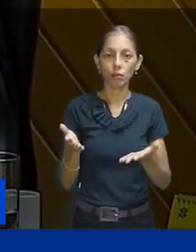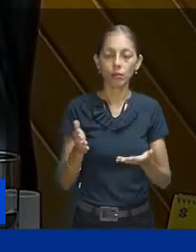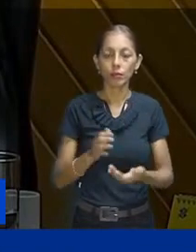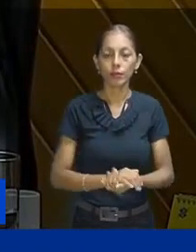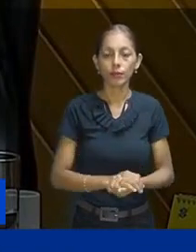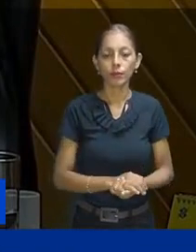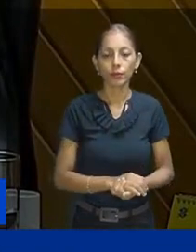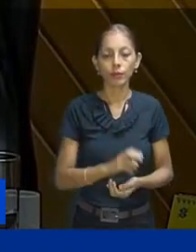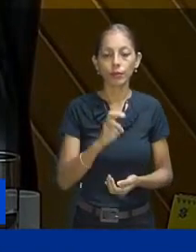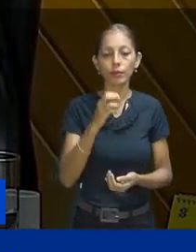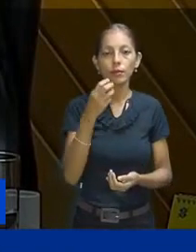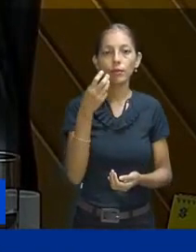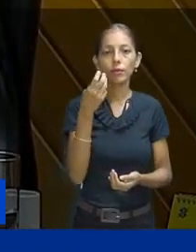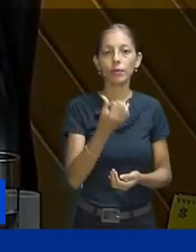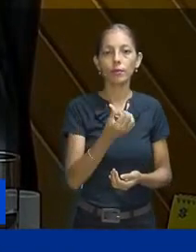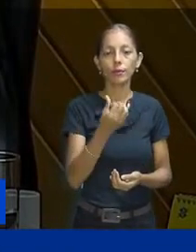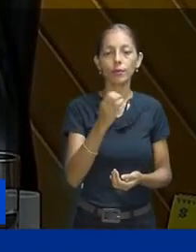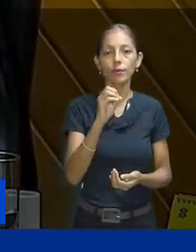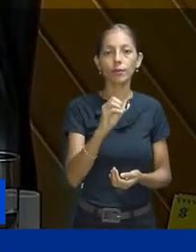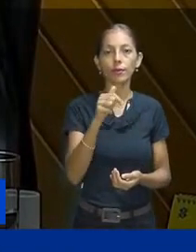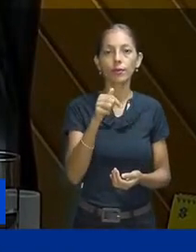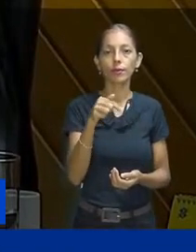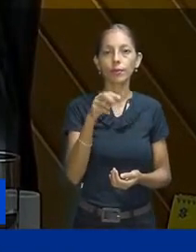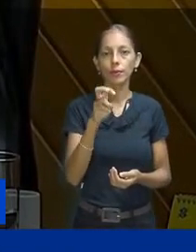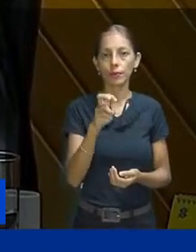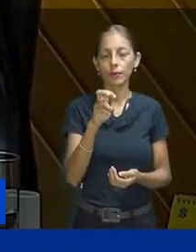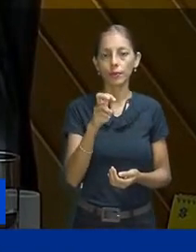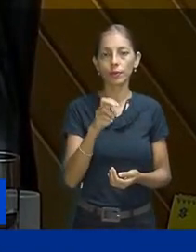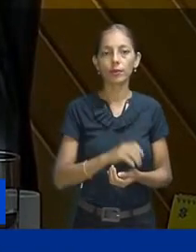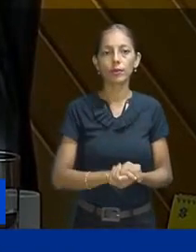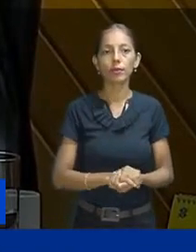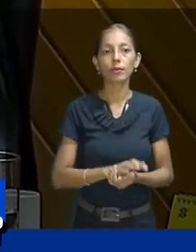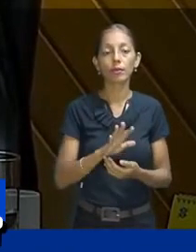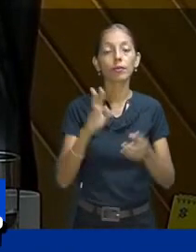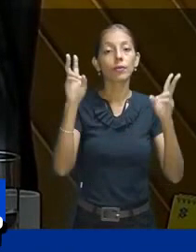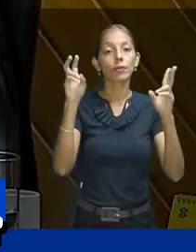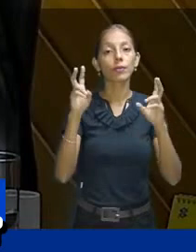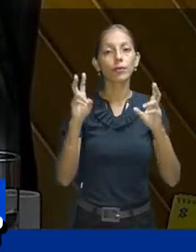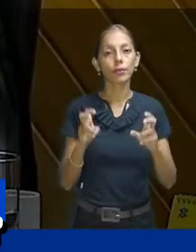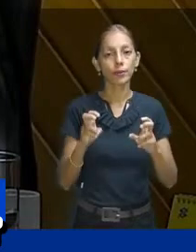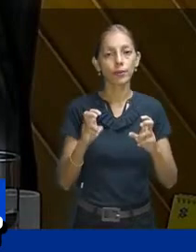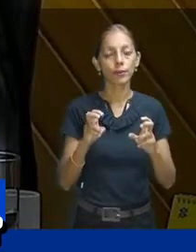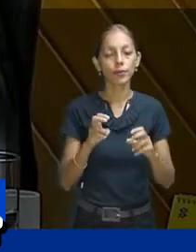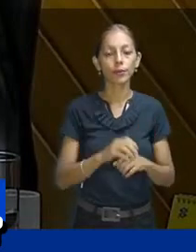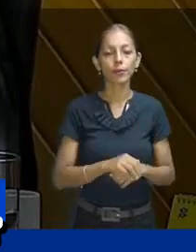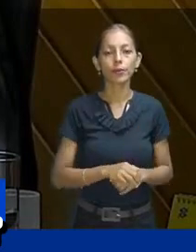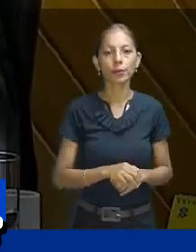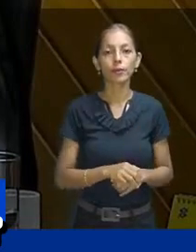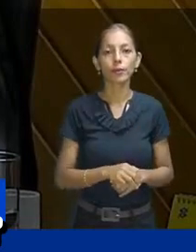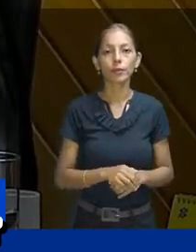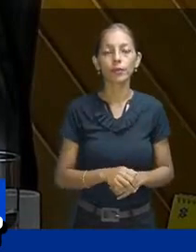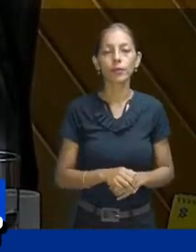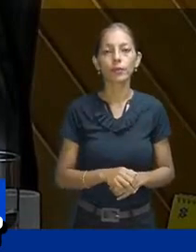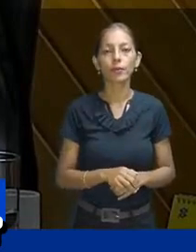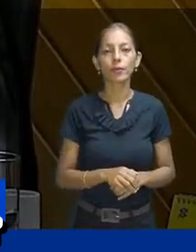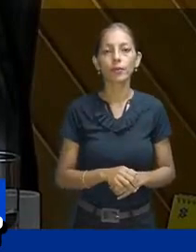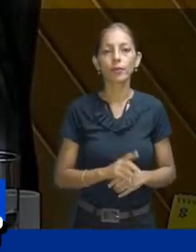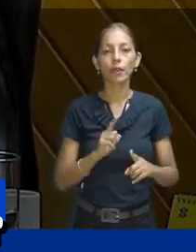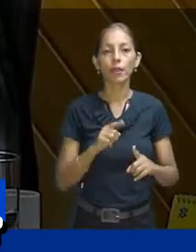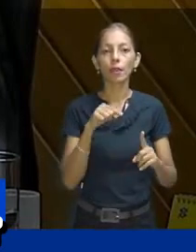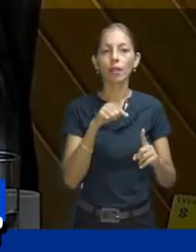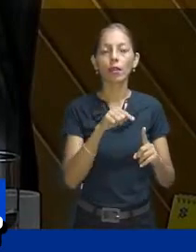50.39085, que colacionei no voto para Vossas Excelências. Sobre o tema, a embargada limitou a afirmar na petição